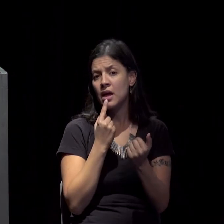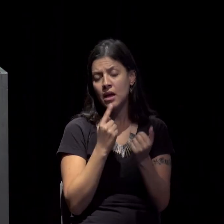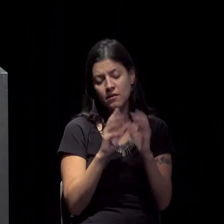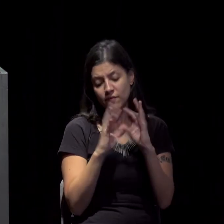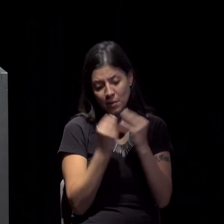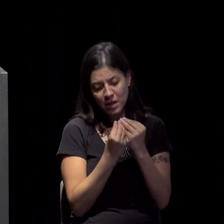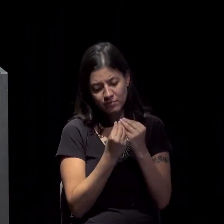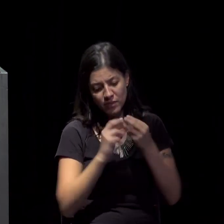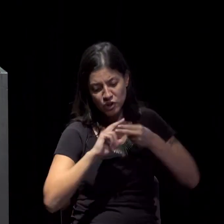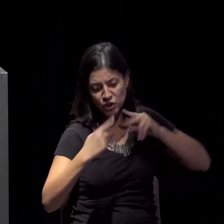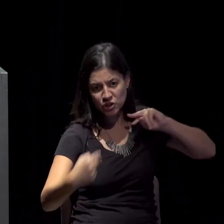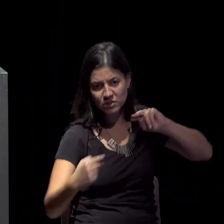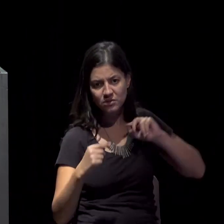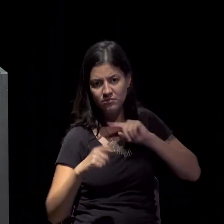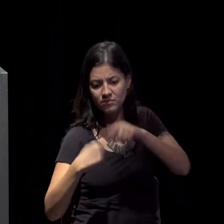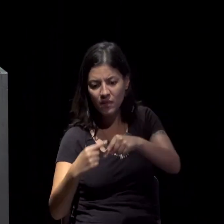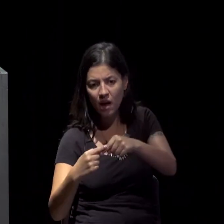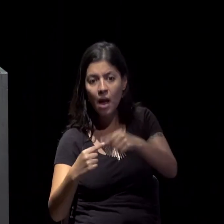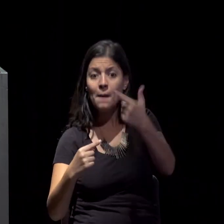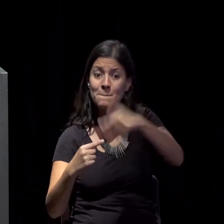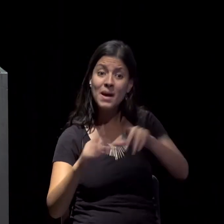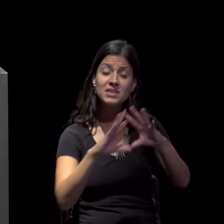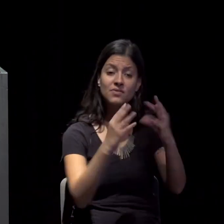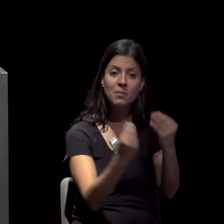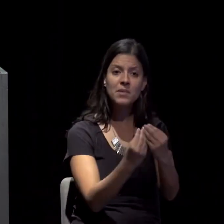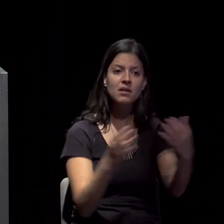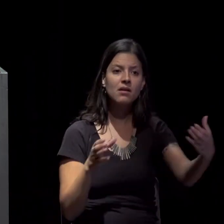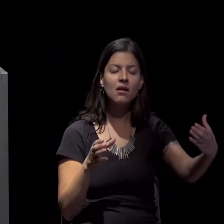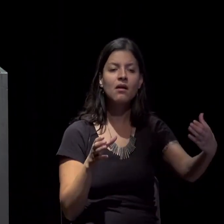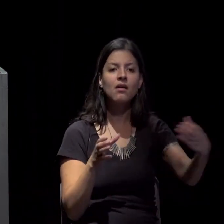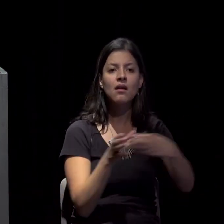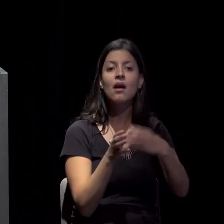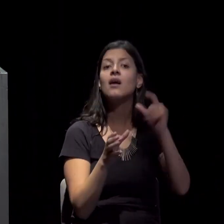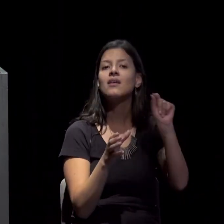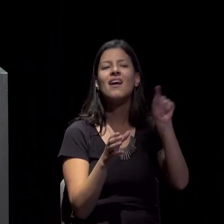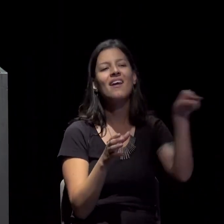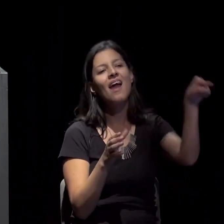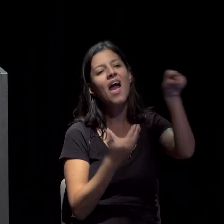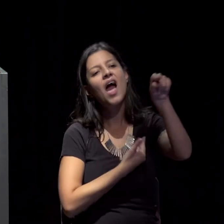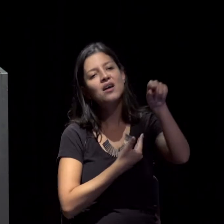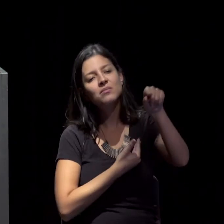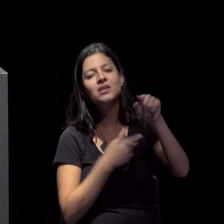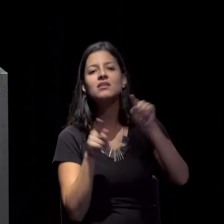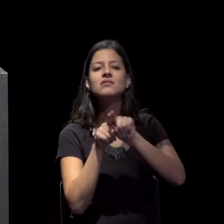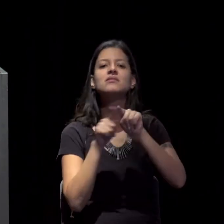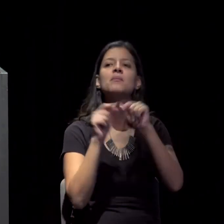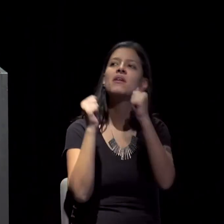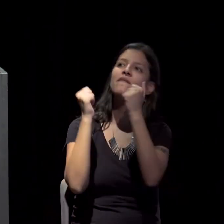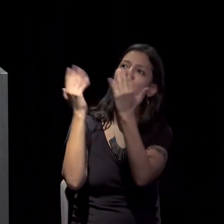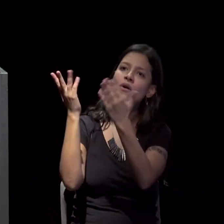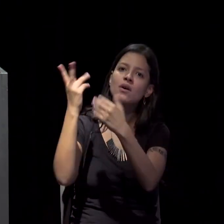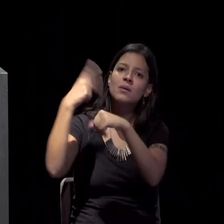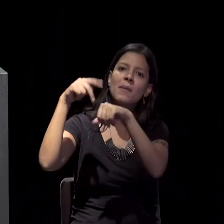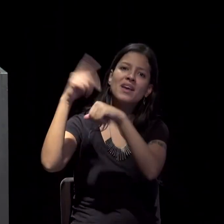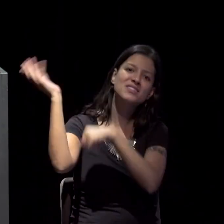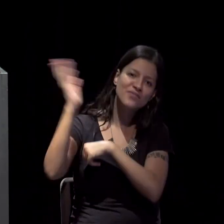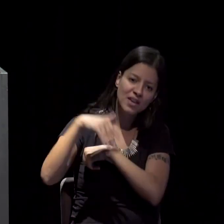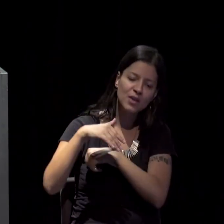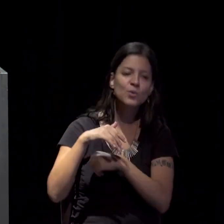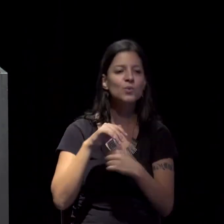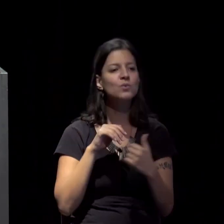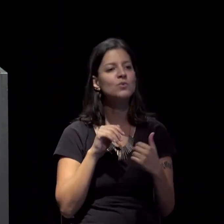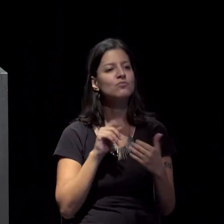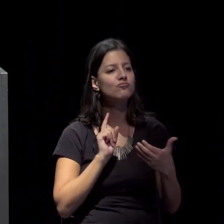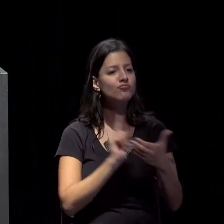família estendida, que vai reunir desde amigos do bairro até visitantes estrangeiros que procuram os grupos. O Congado se pensa como uma família